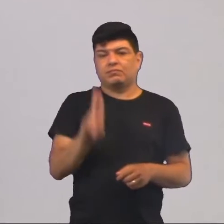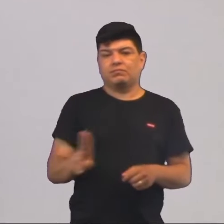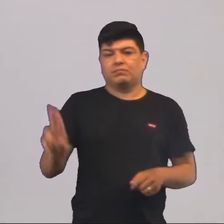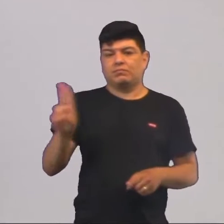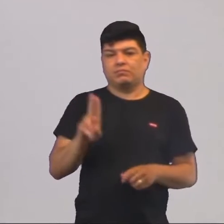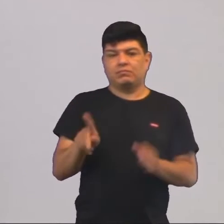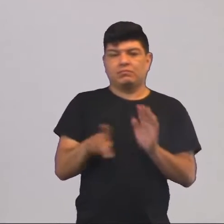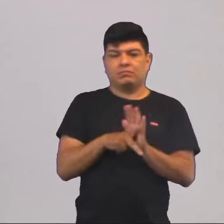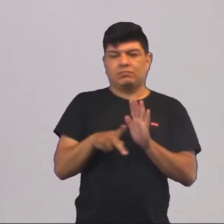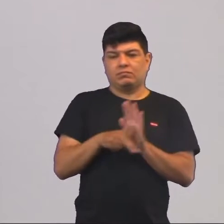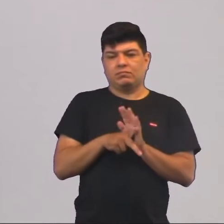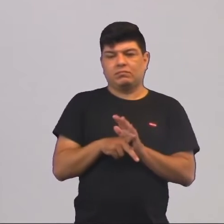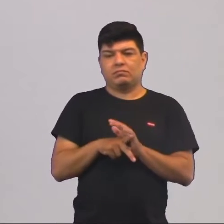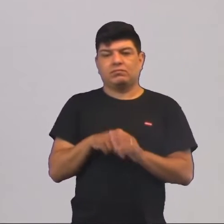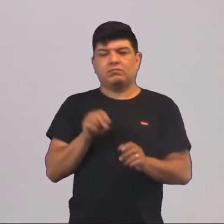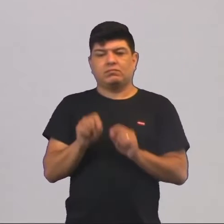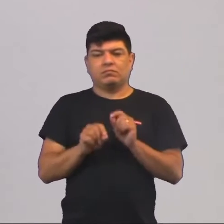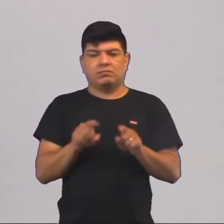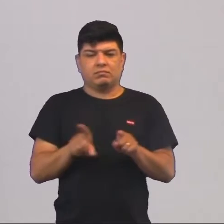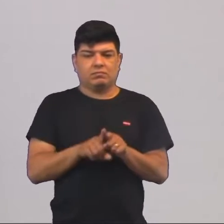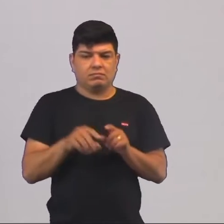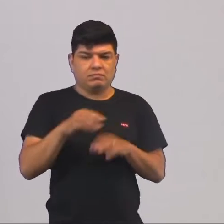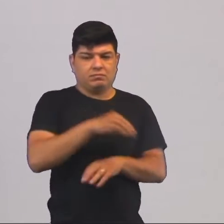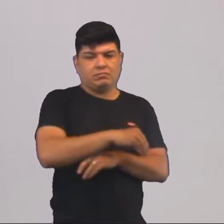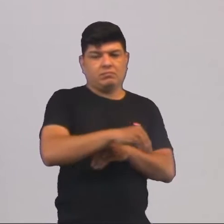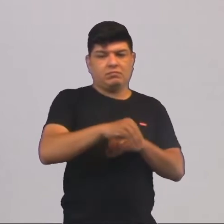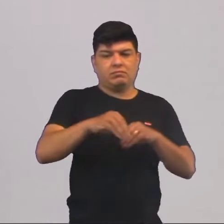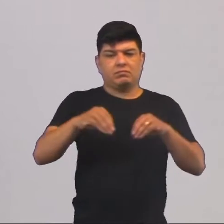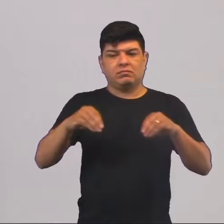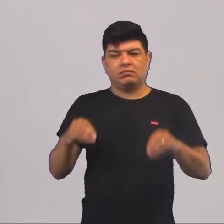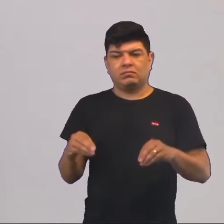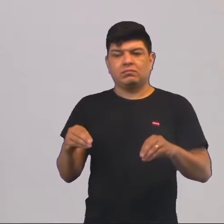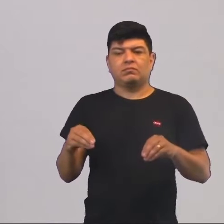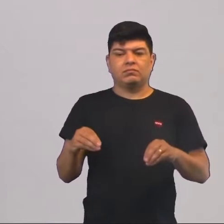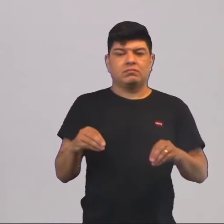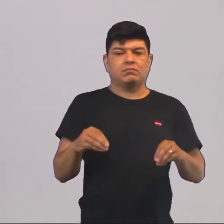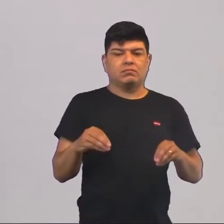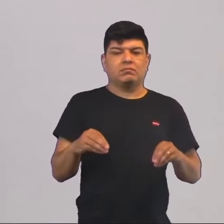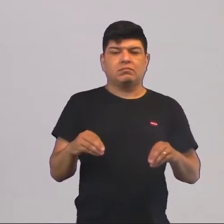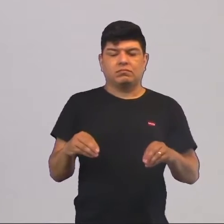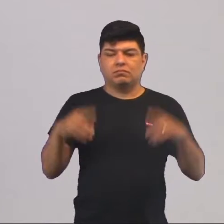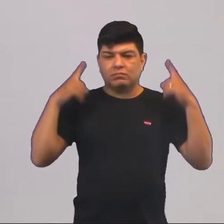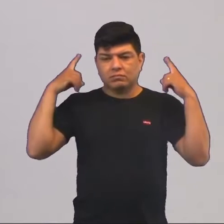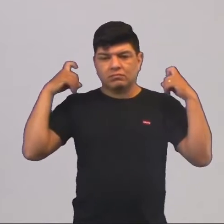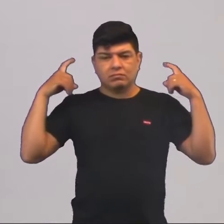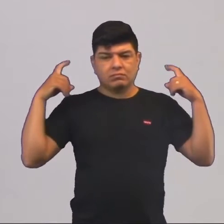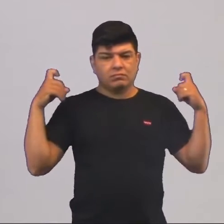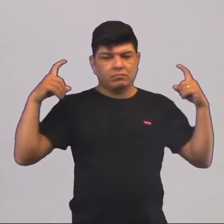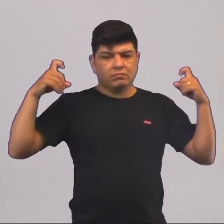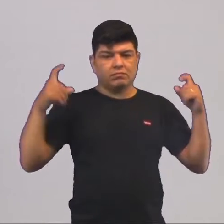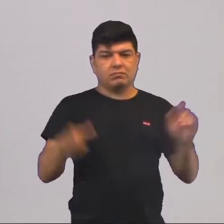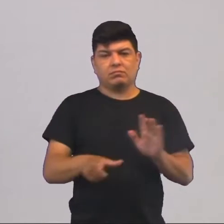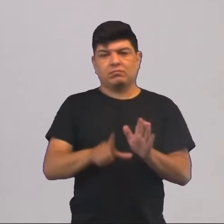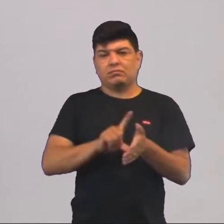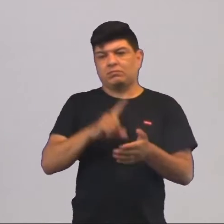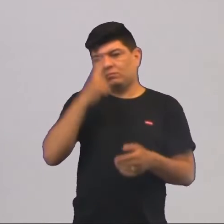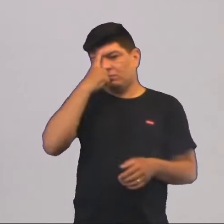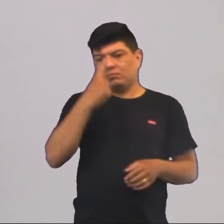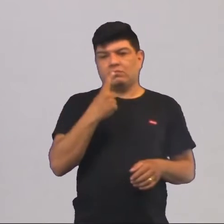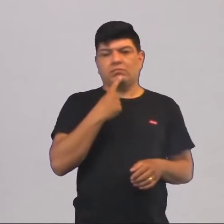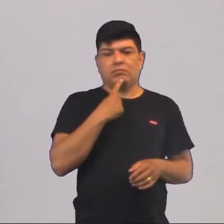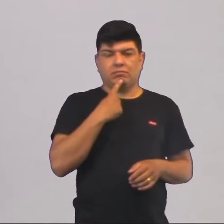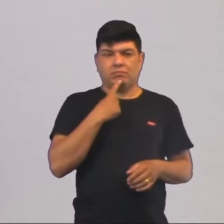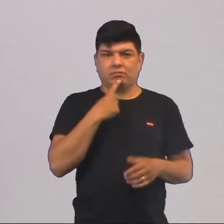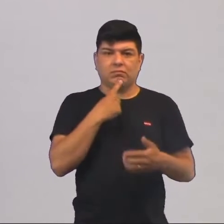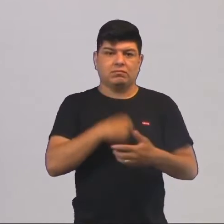utiliza a própria obra para colocar fazer uma inversão do som antes da imagem, e